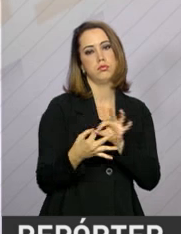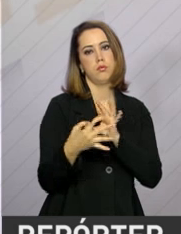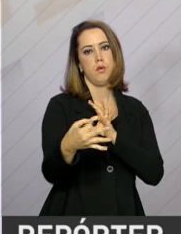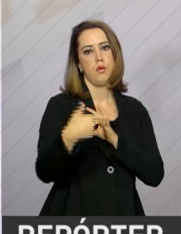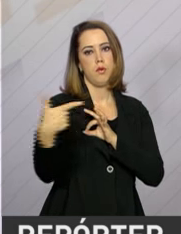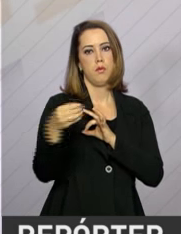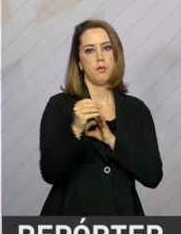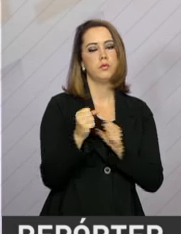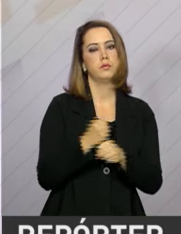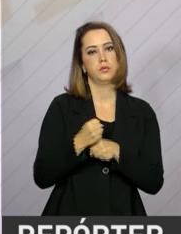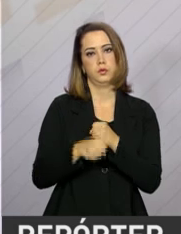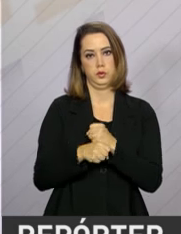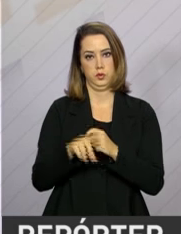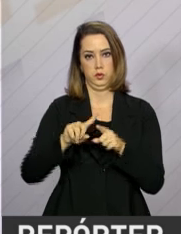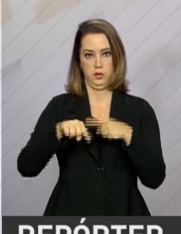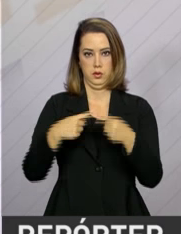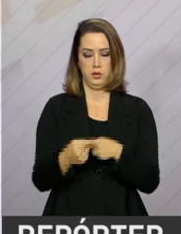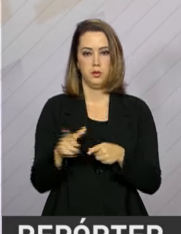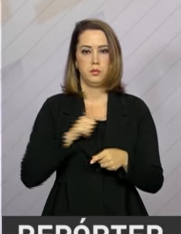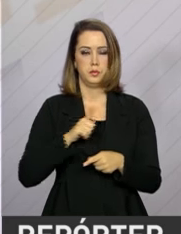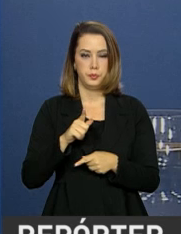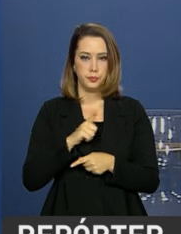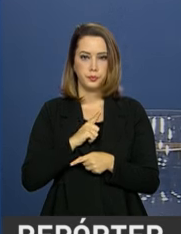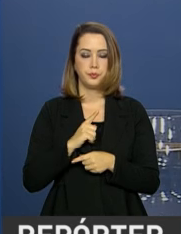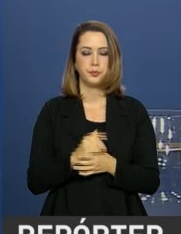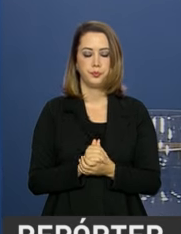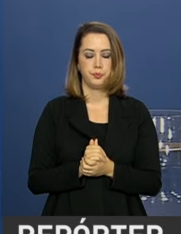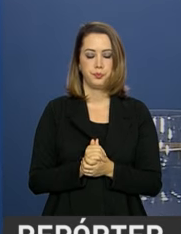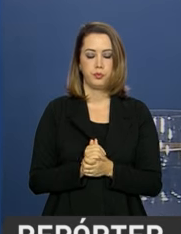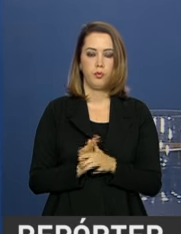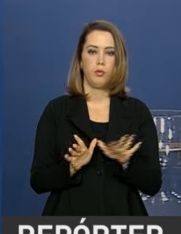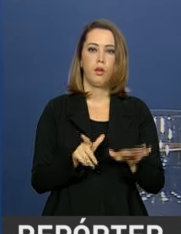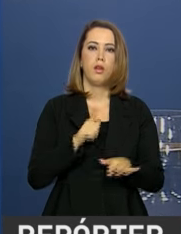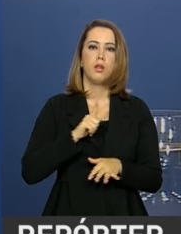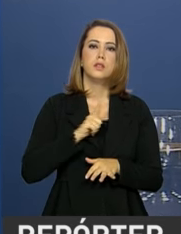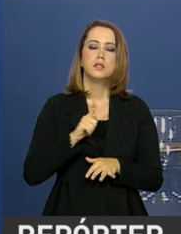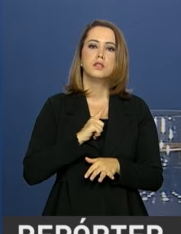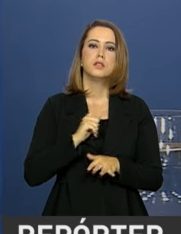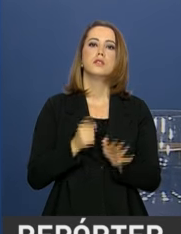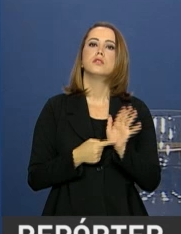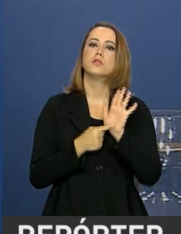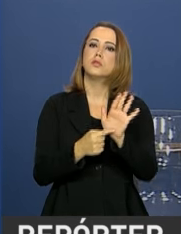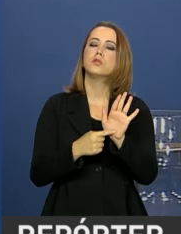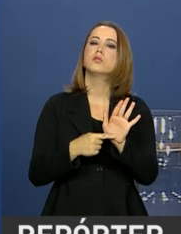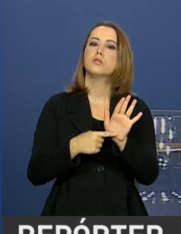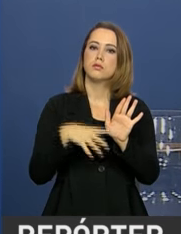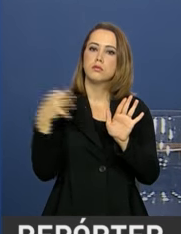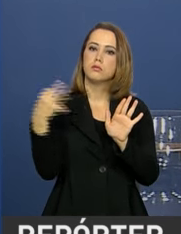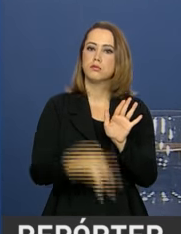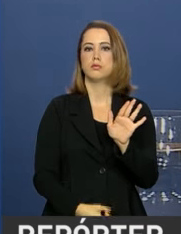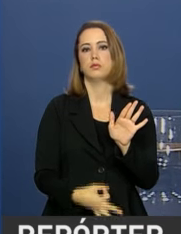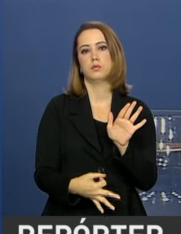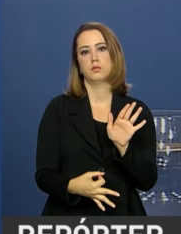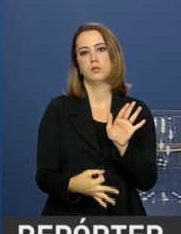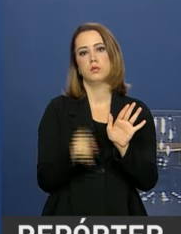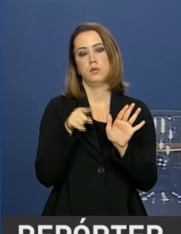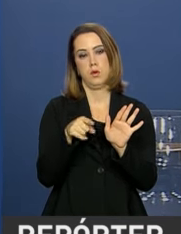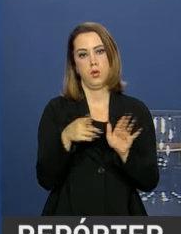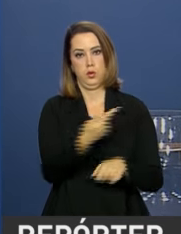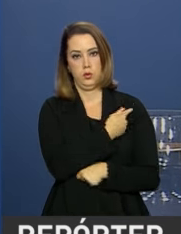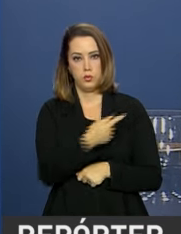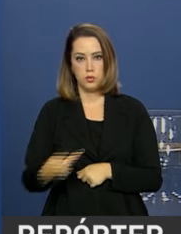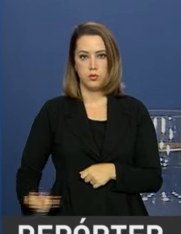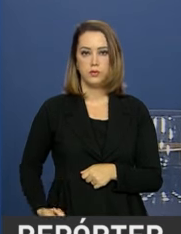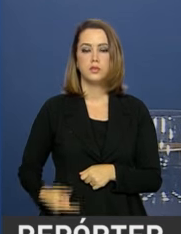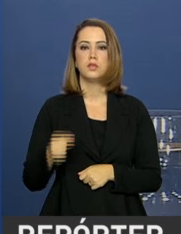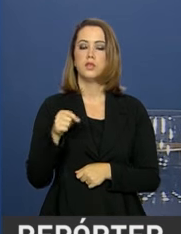dívidas também vai ser alongado em 20 anos. Houve uma demonstração clara dos